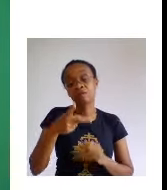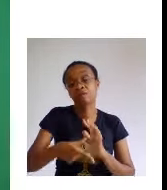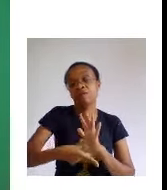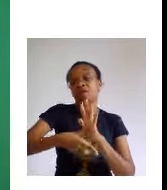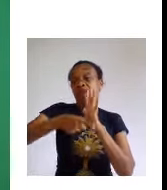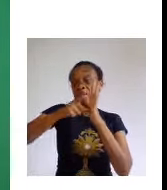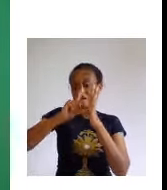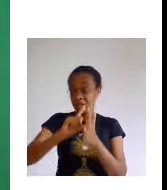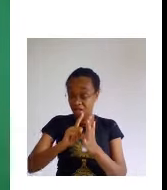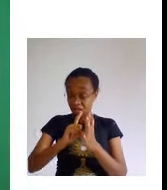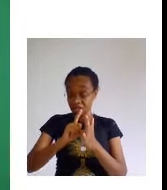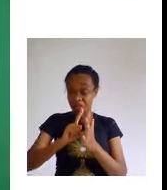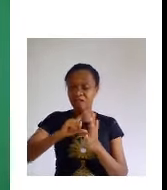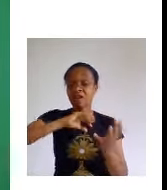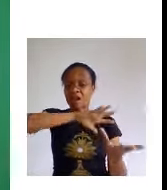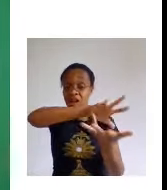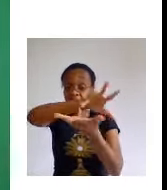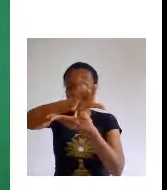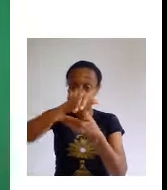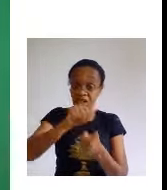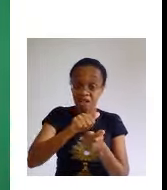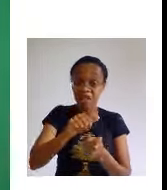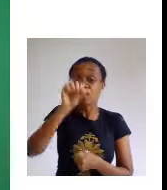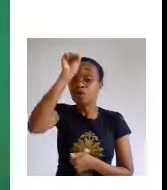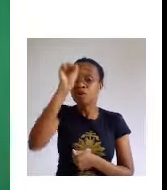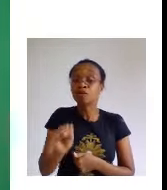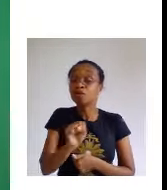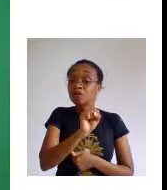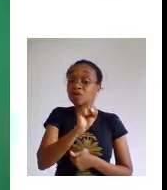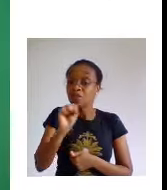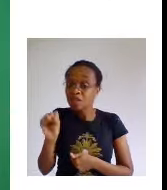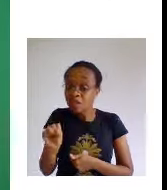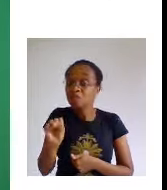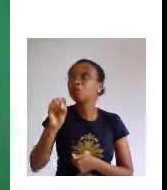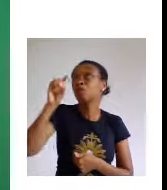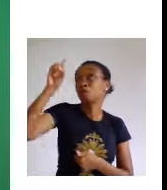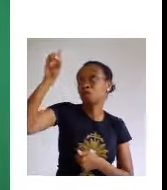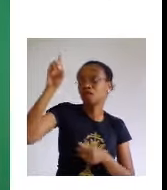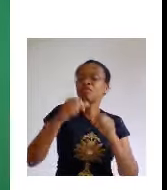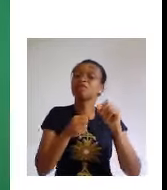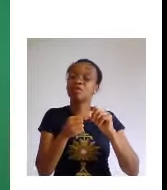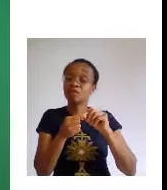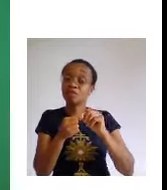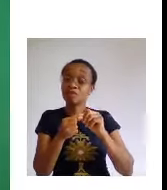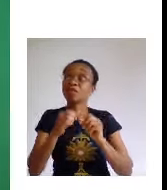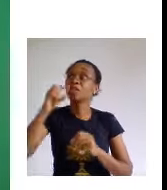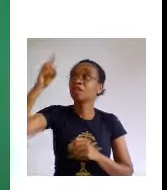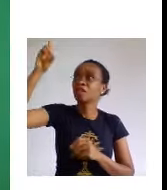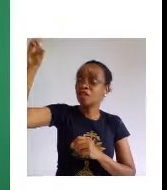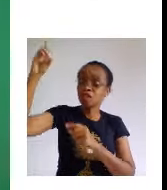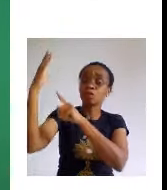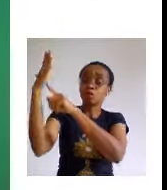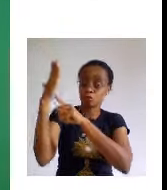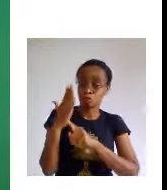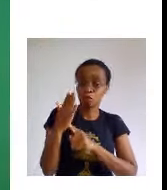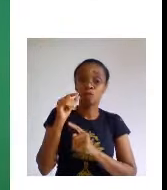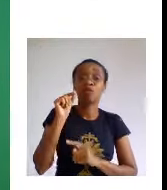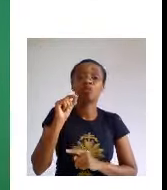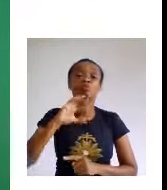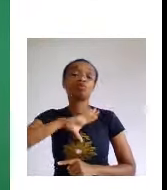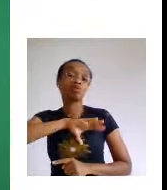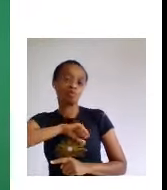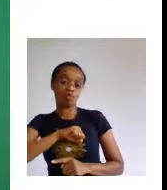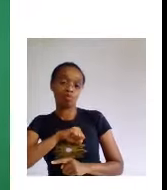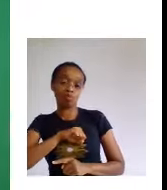um sacramento do Criador. É um sinal vivo do seu amor por nós. O nosso